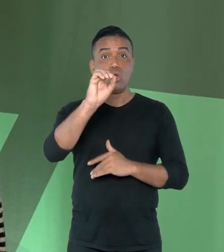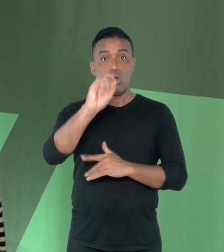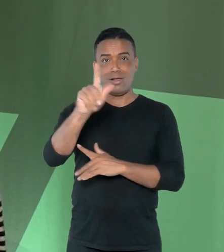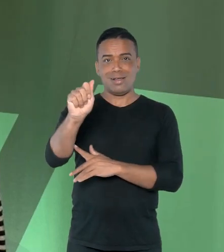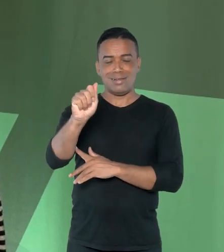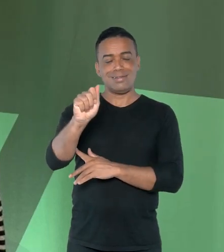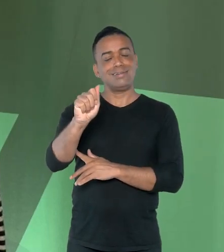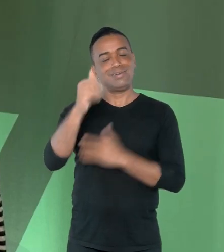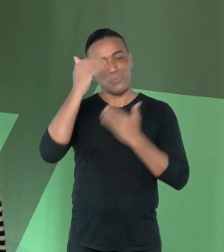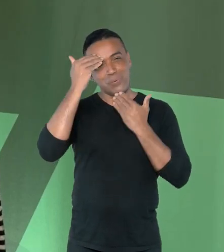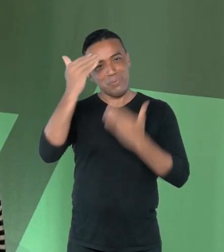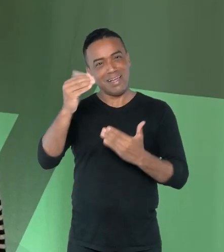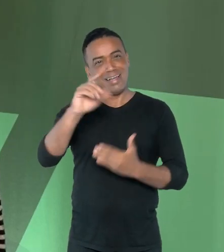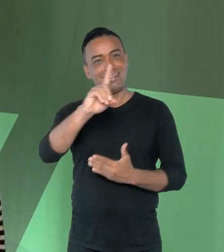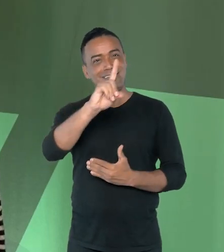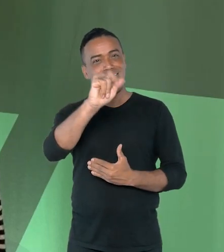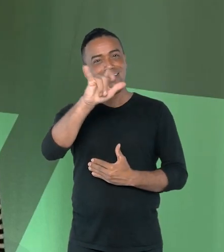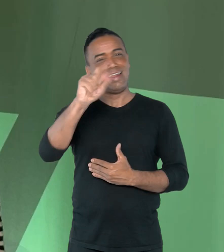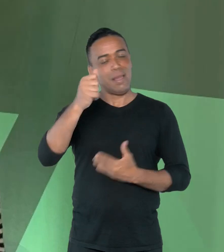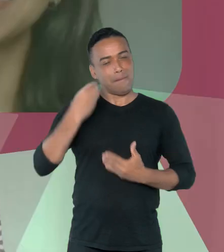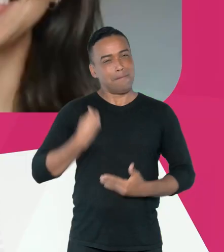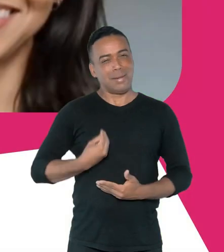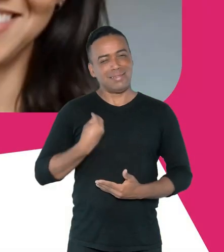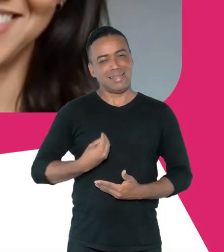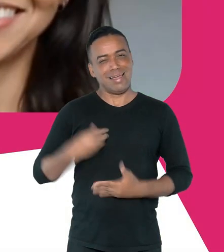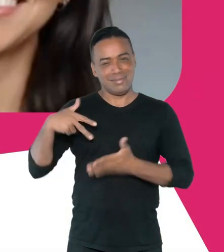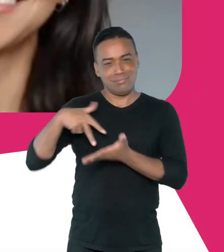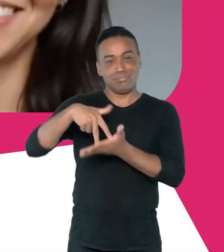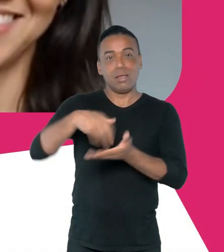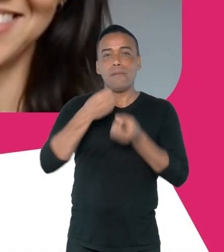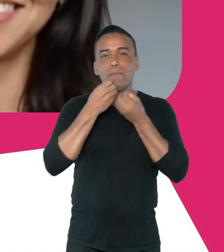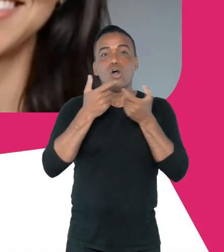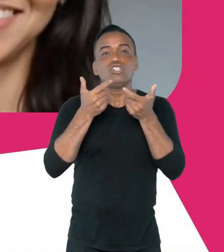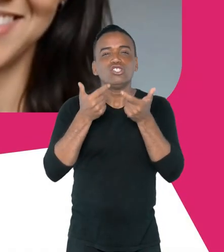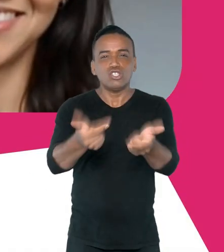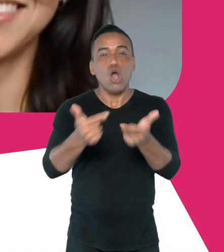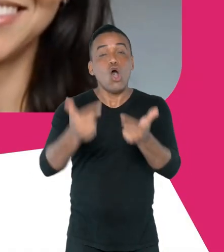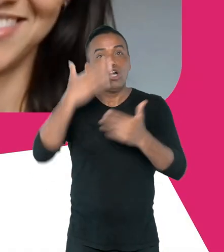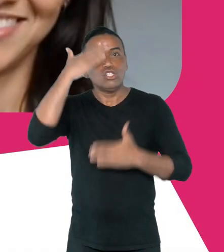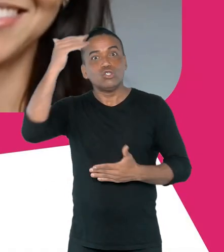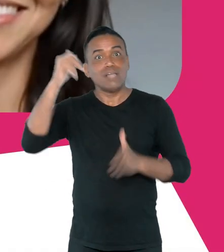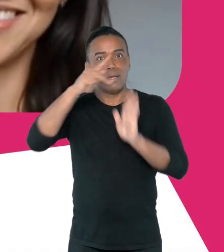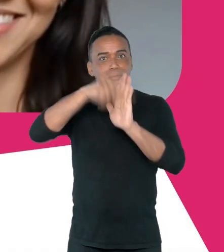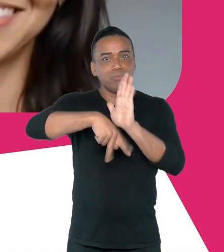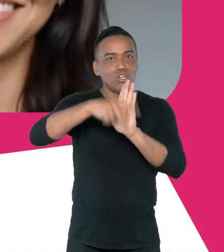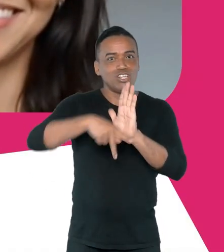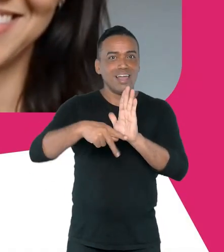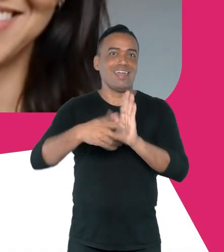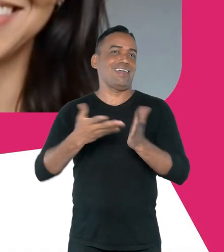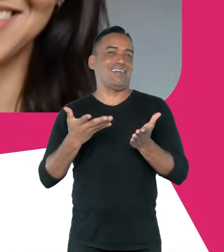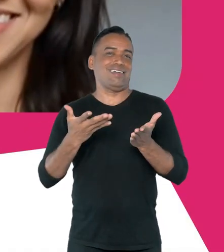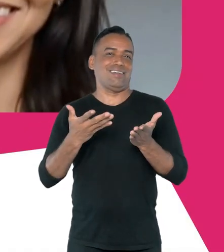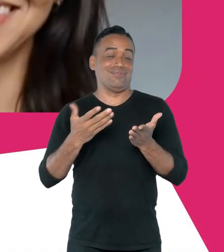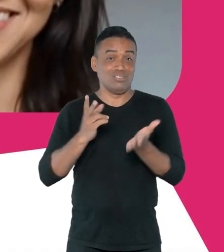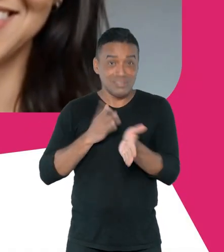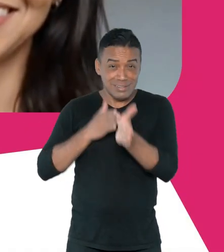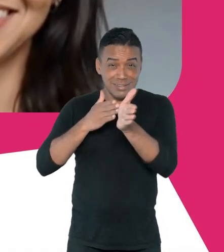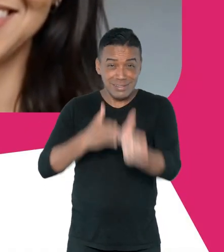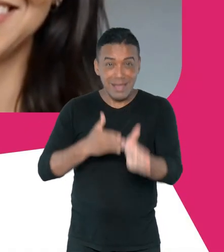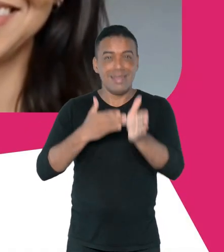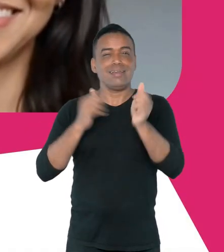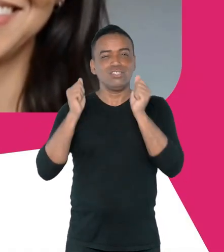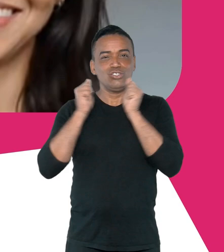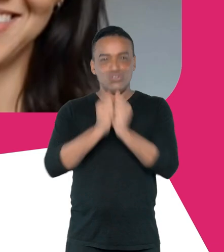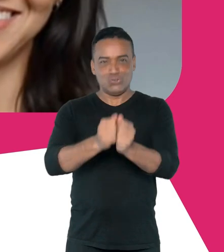@dalila.yoga. Muito obrigada, viu, Dalila, pela presença e boa sorte, sucesso com o projeto e a gente